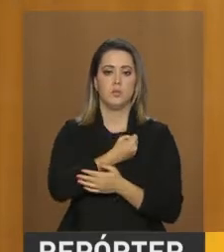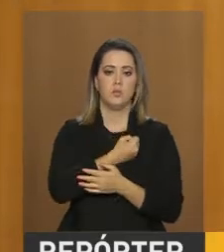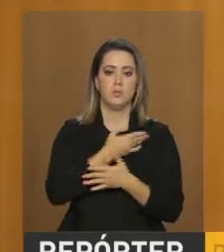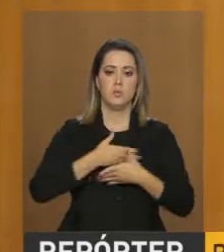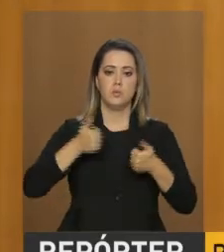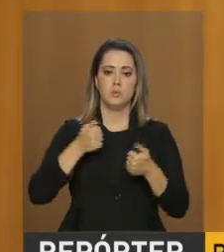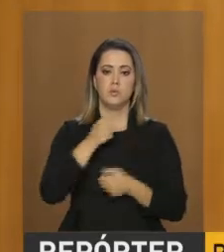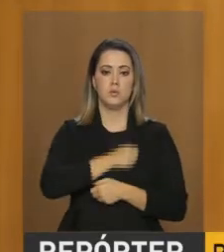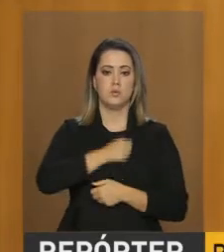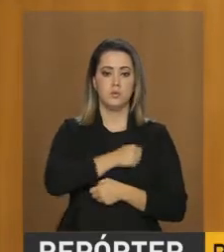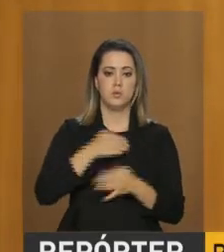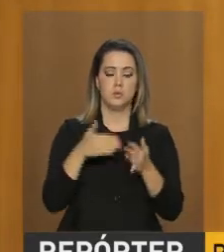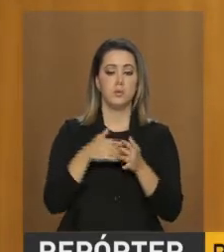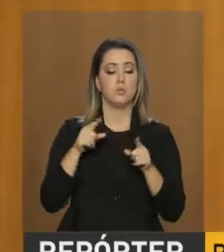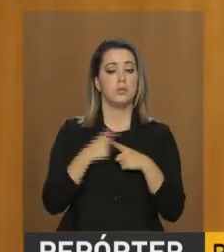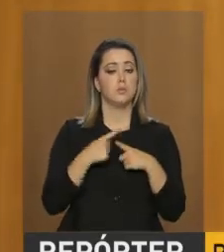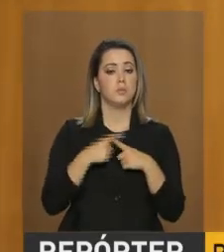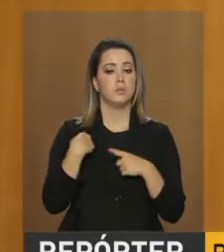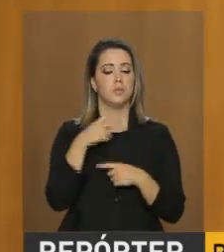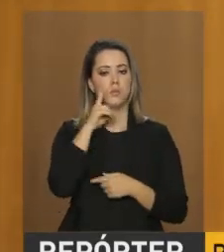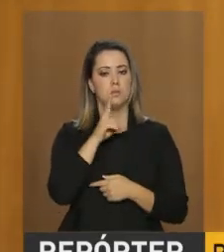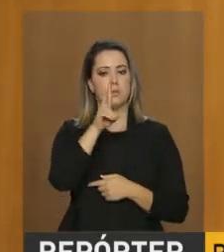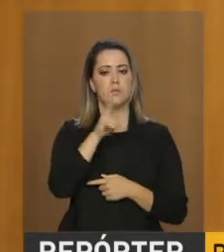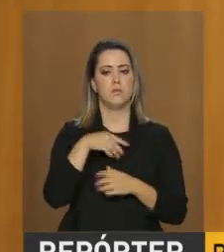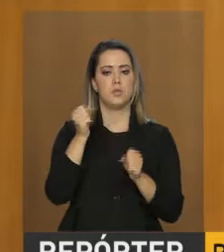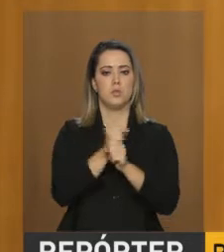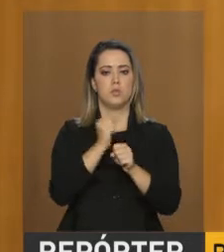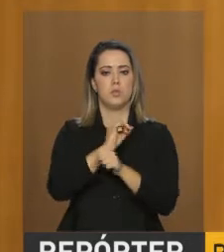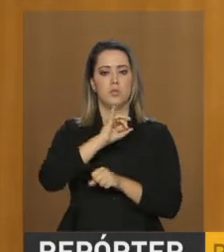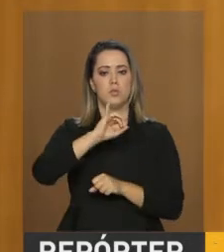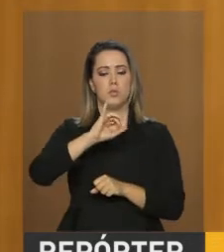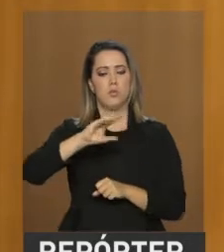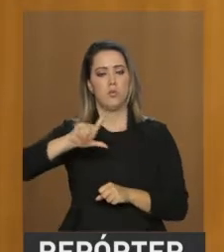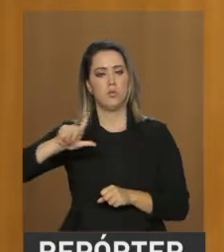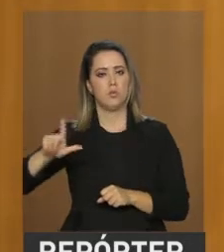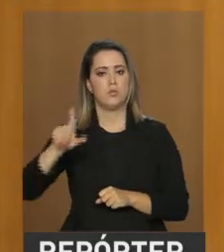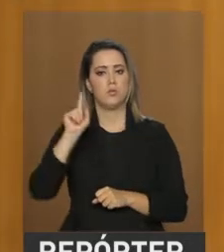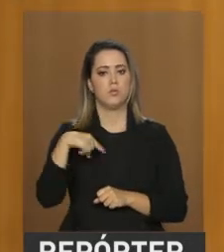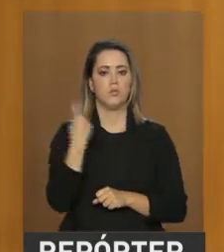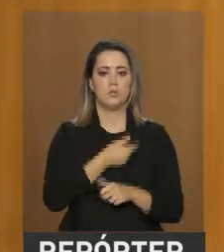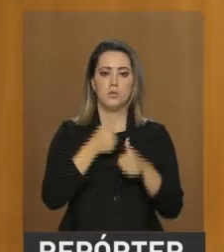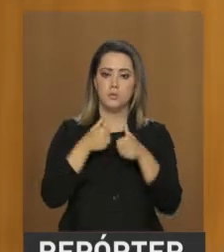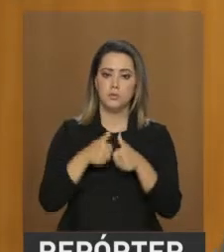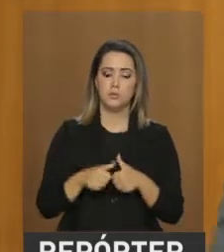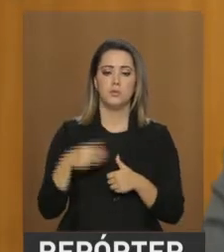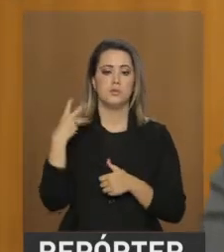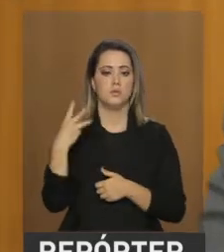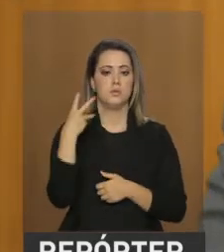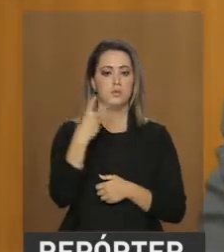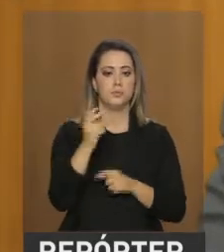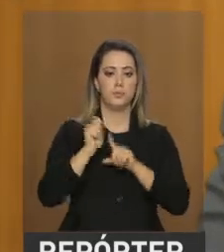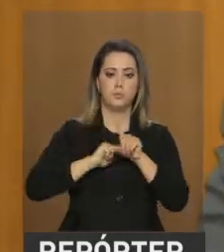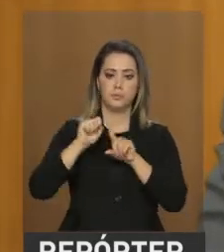gosto até porque vocês vejam que a construção civil que nós estávamos há 33